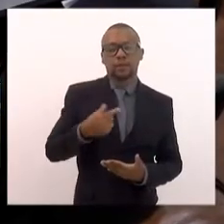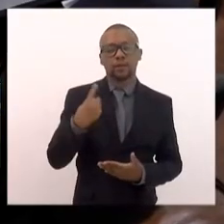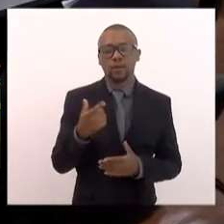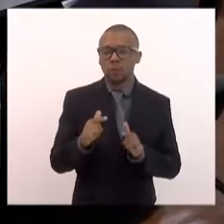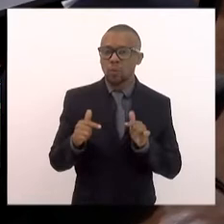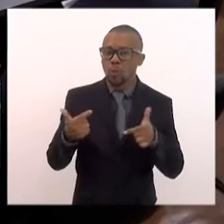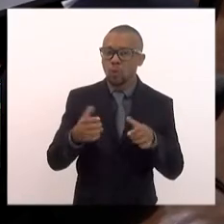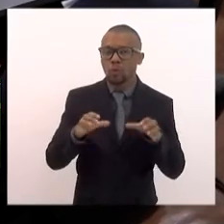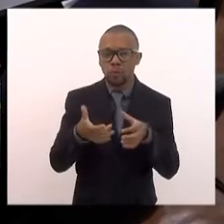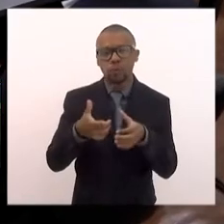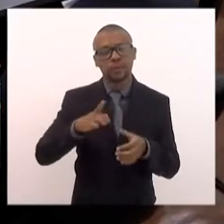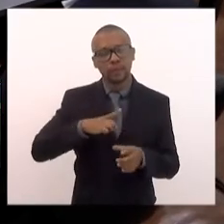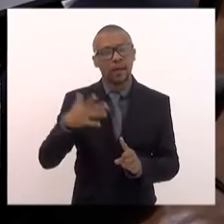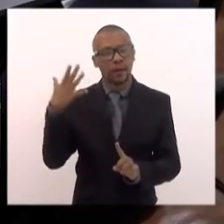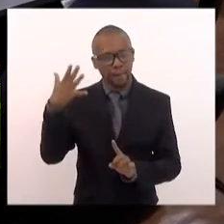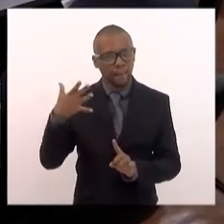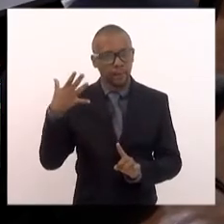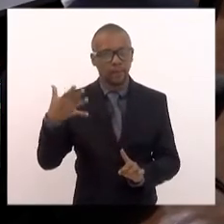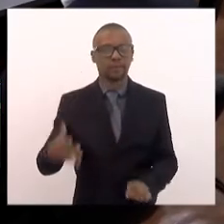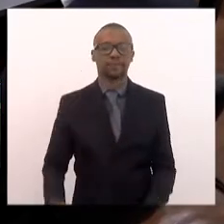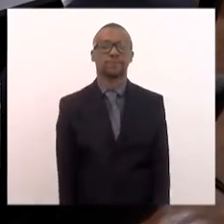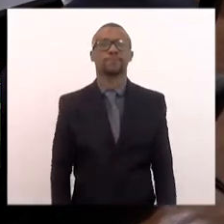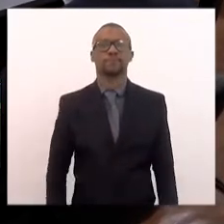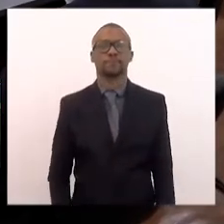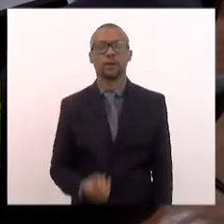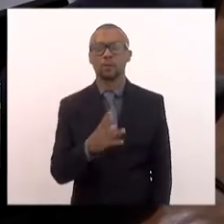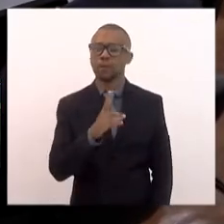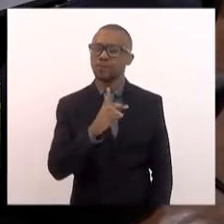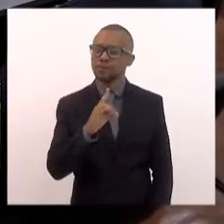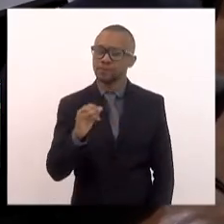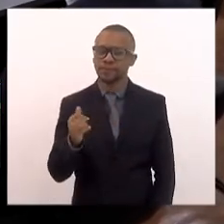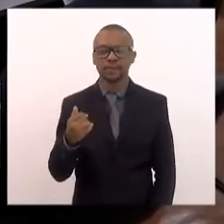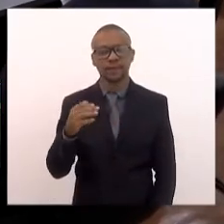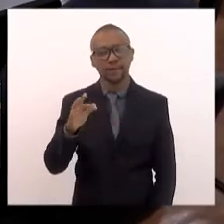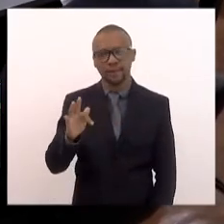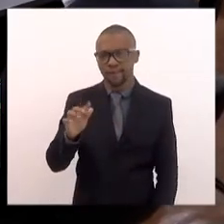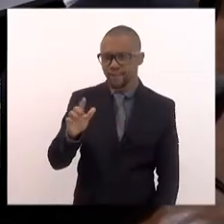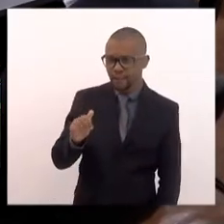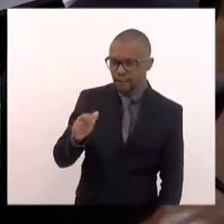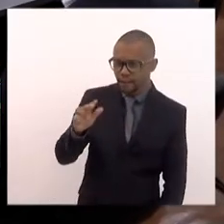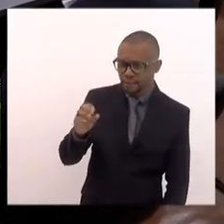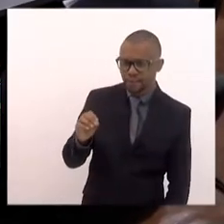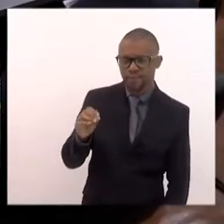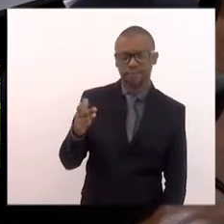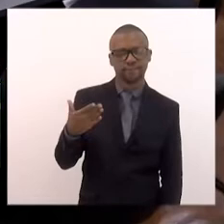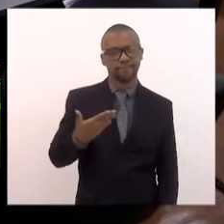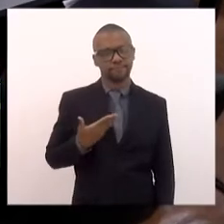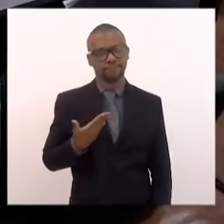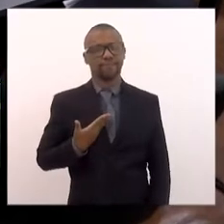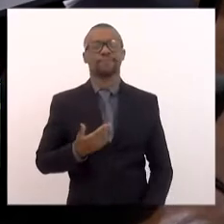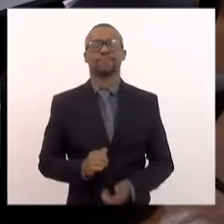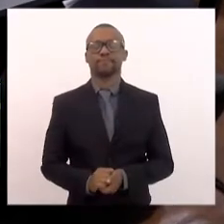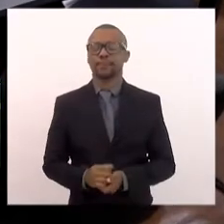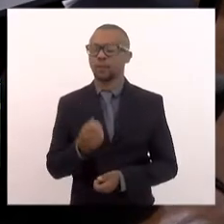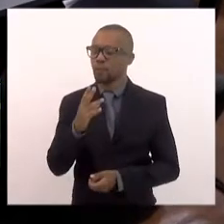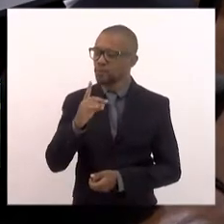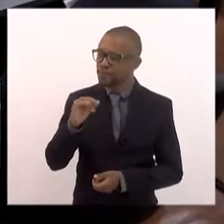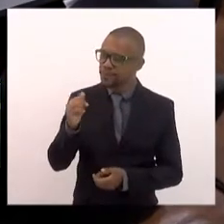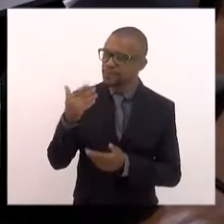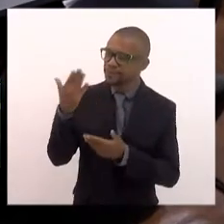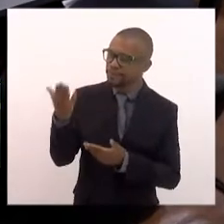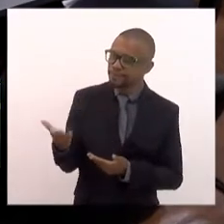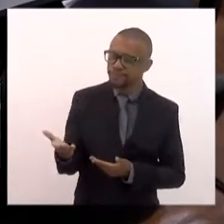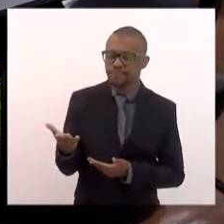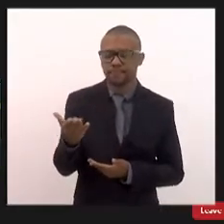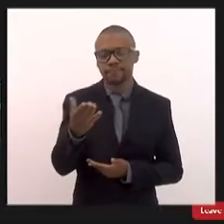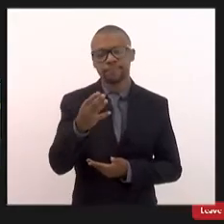Vossa Excelência tem a palavra. Bom dia, Flávio Serafini, companheiro. Bom dia, Mink, bom dia,